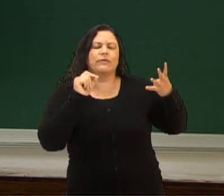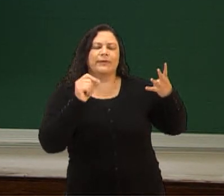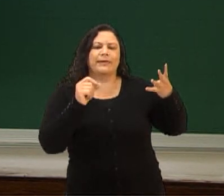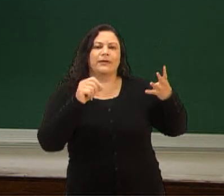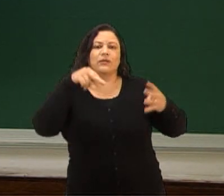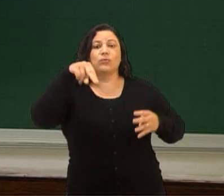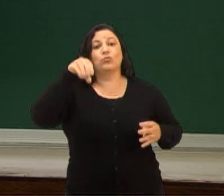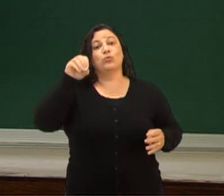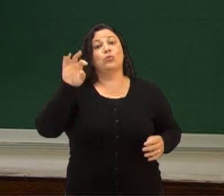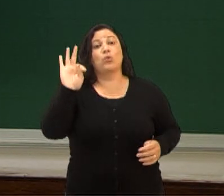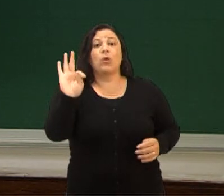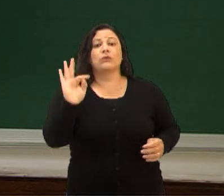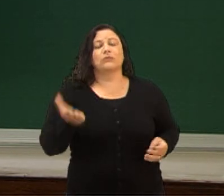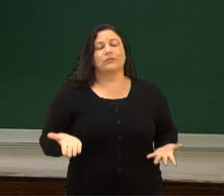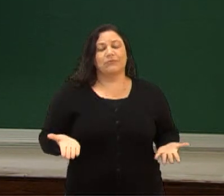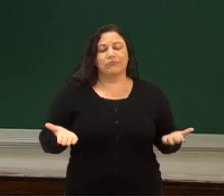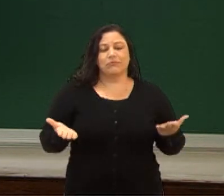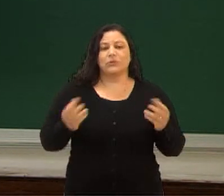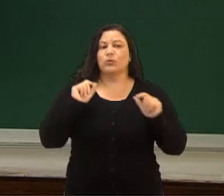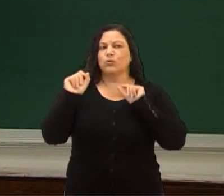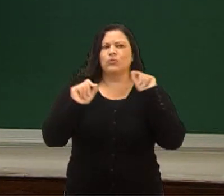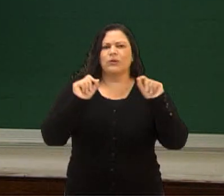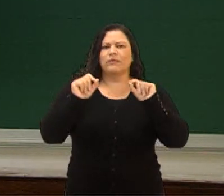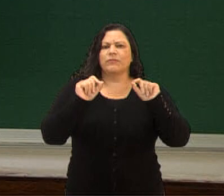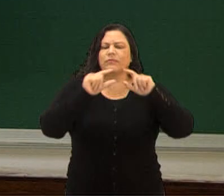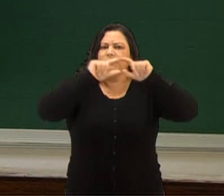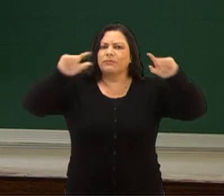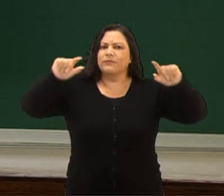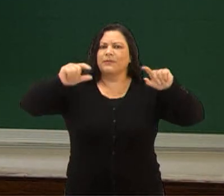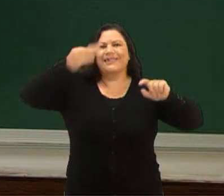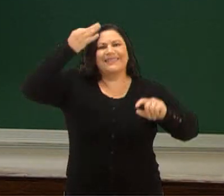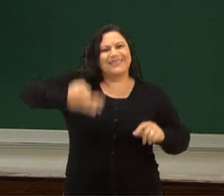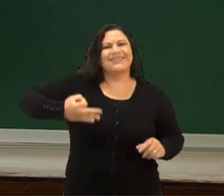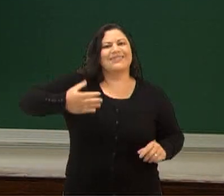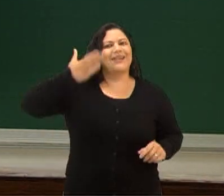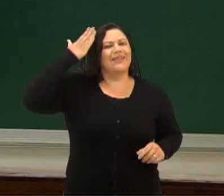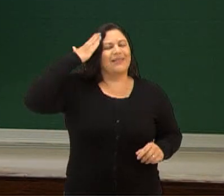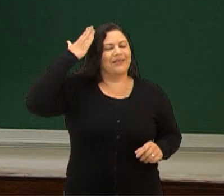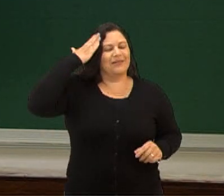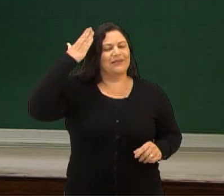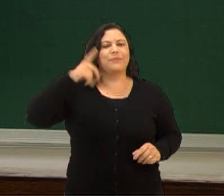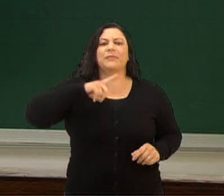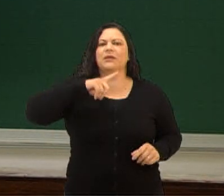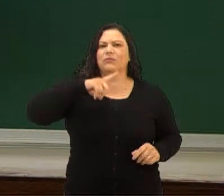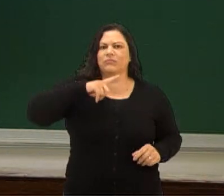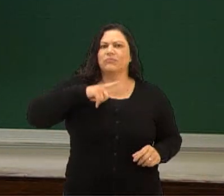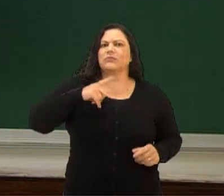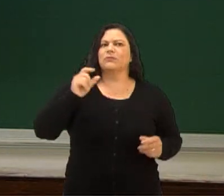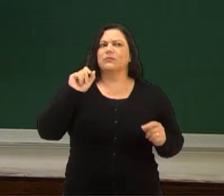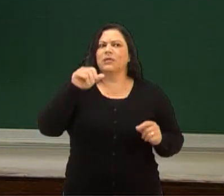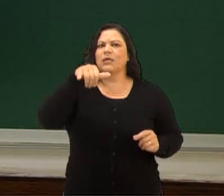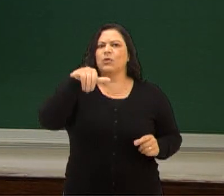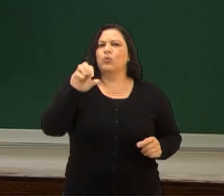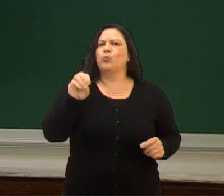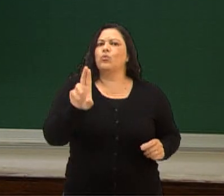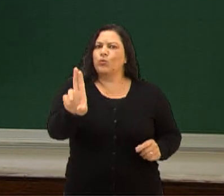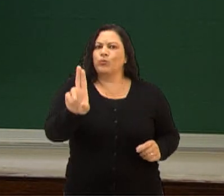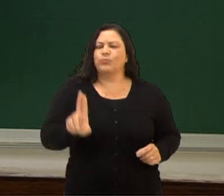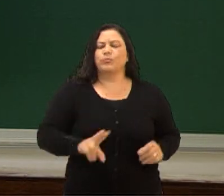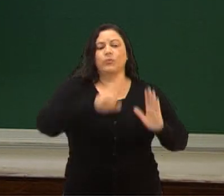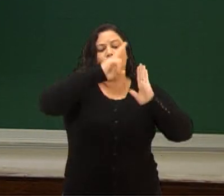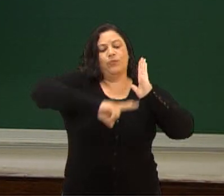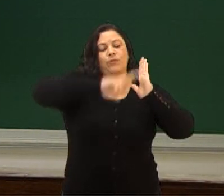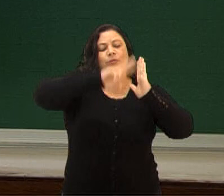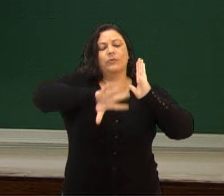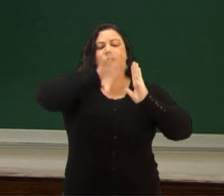negativo? Veja, qual estrutura ficaria certo sabendo que aqui eu tenho o sujeito you. Vou ler para vocês